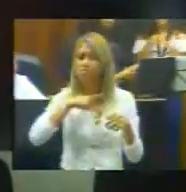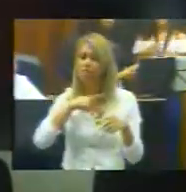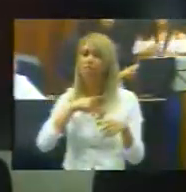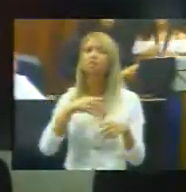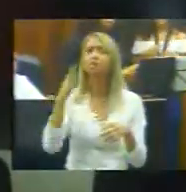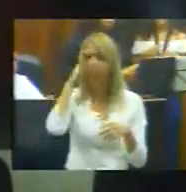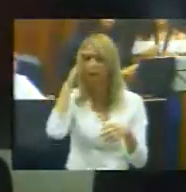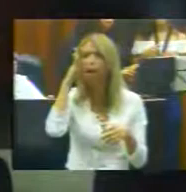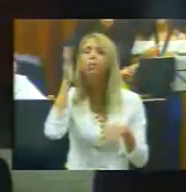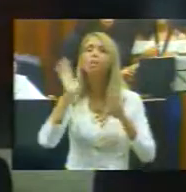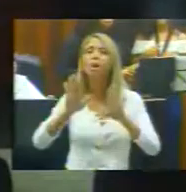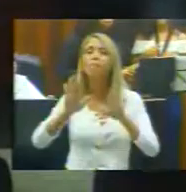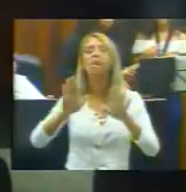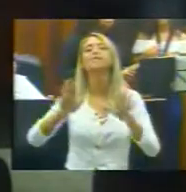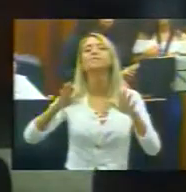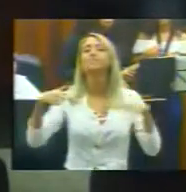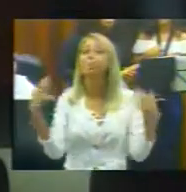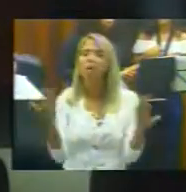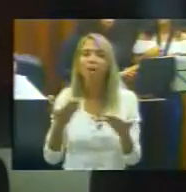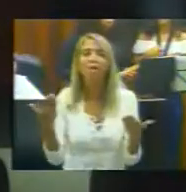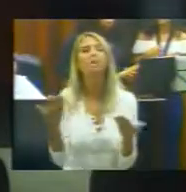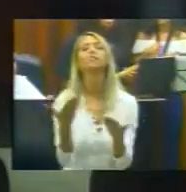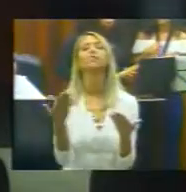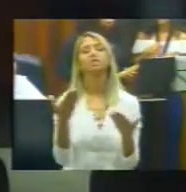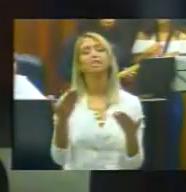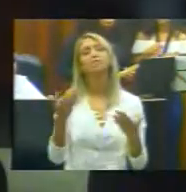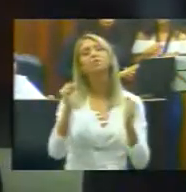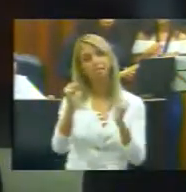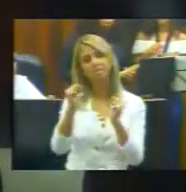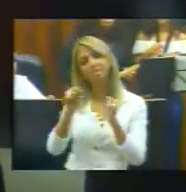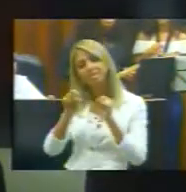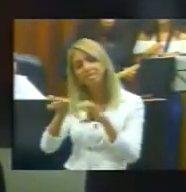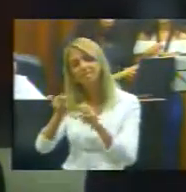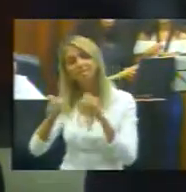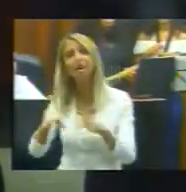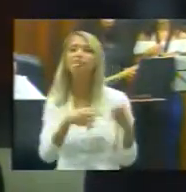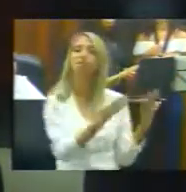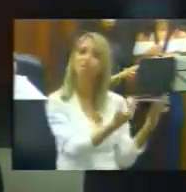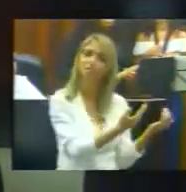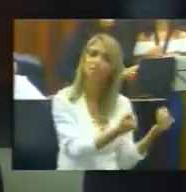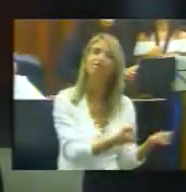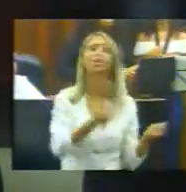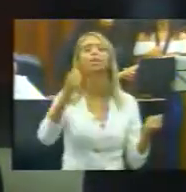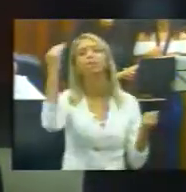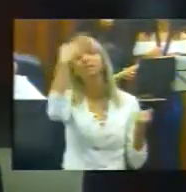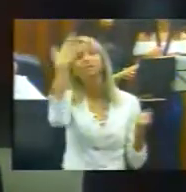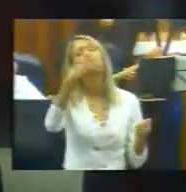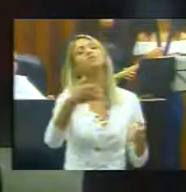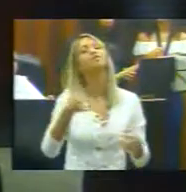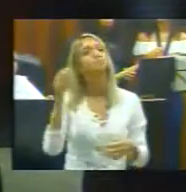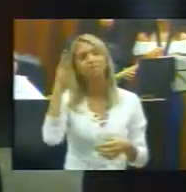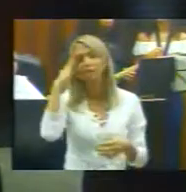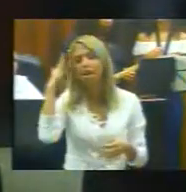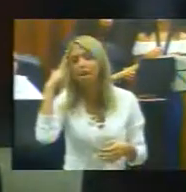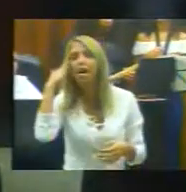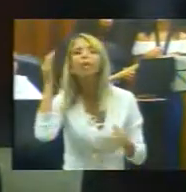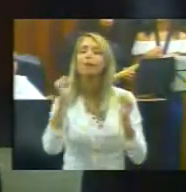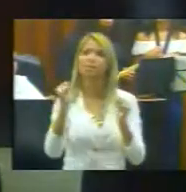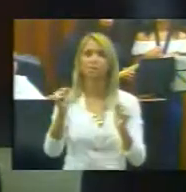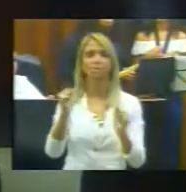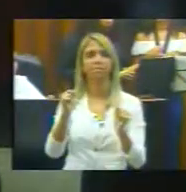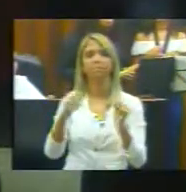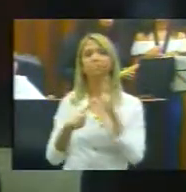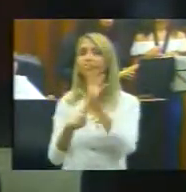sabedoria que o Luiz tem, vai poder absorver muito da garra da juventude, da sabedoria do dia a dia que vocês vão